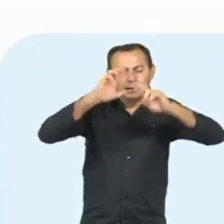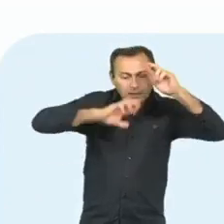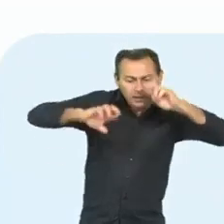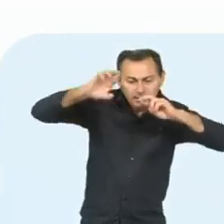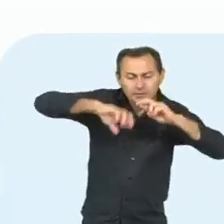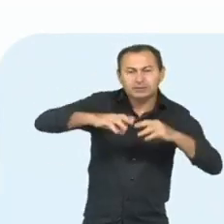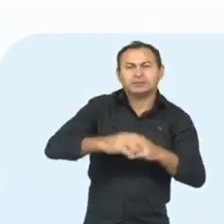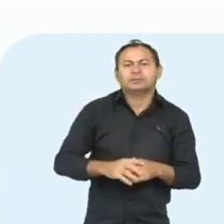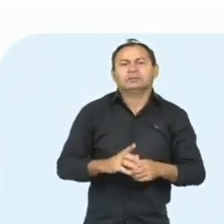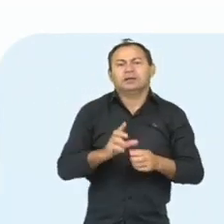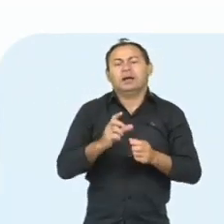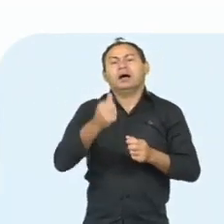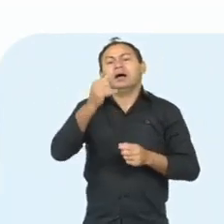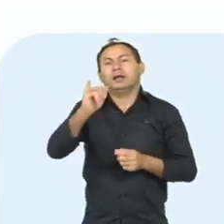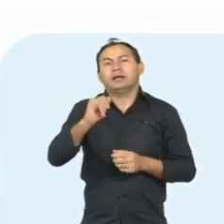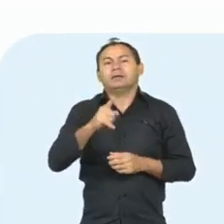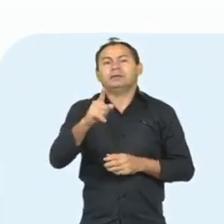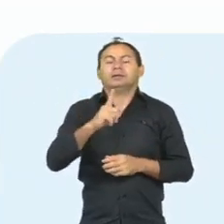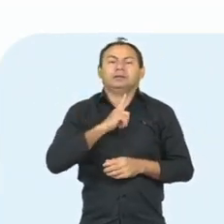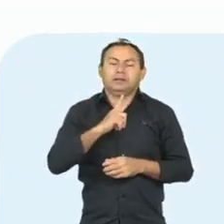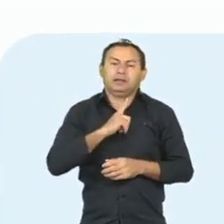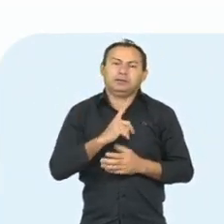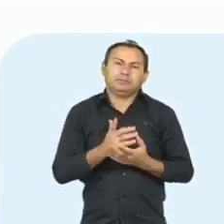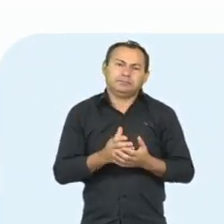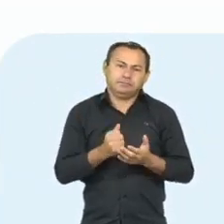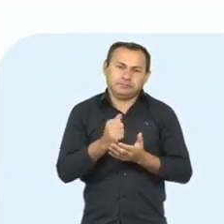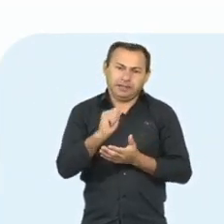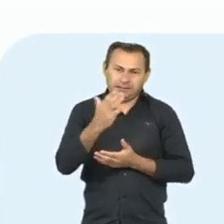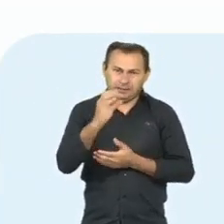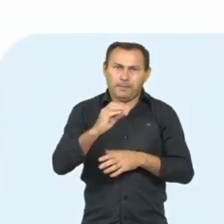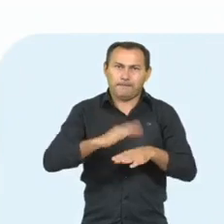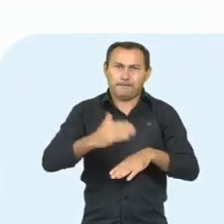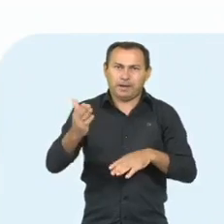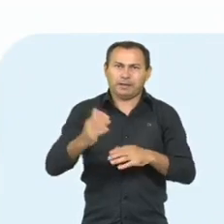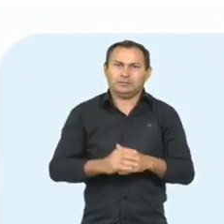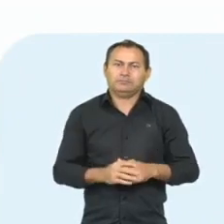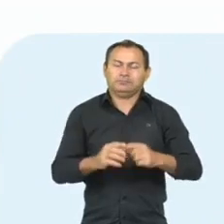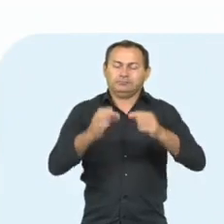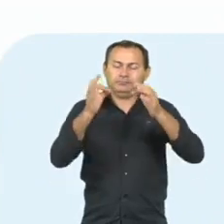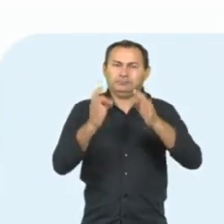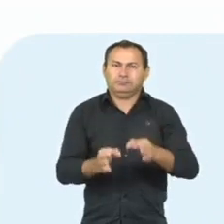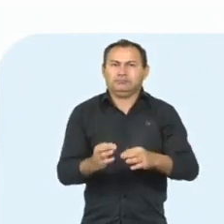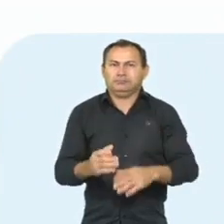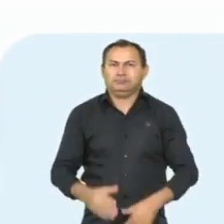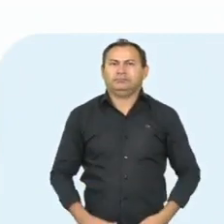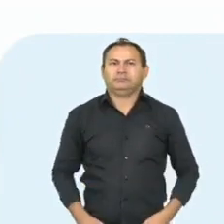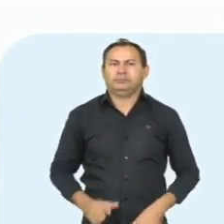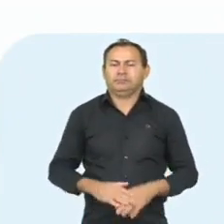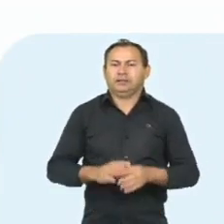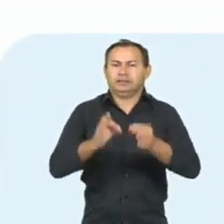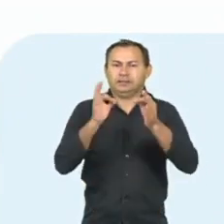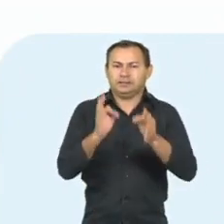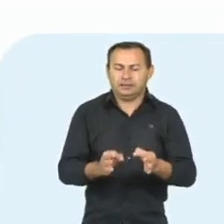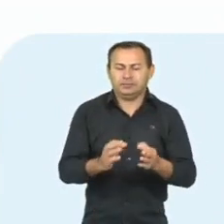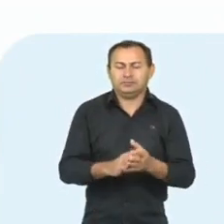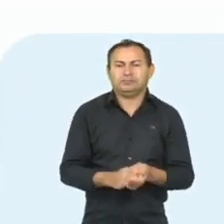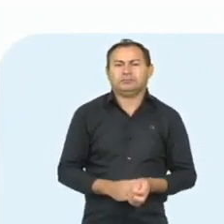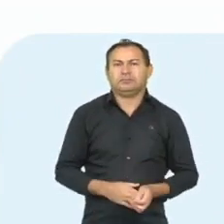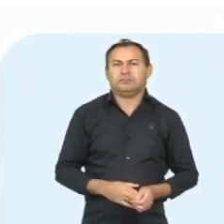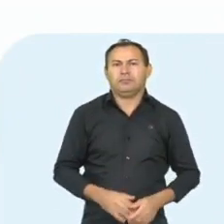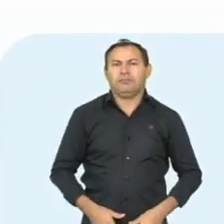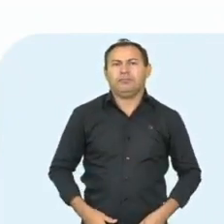analisá-las, para daí você ter uma ação mais coordenada, mais certeira, mais